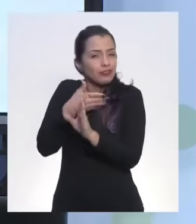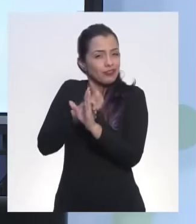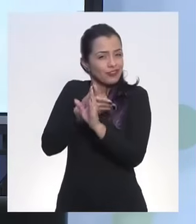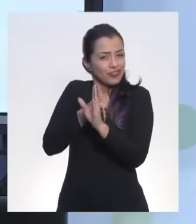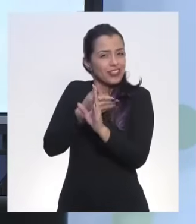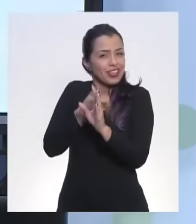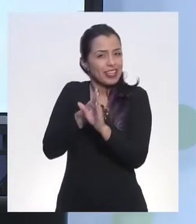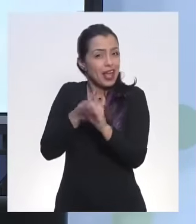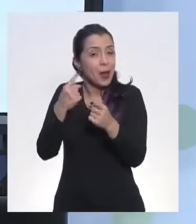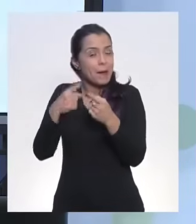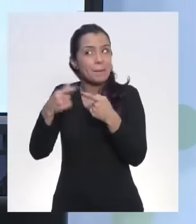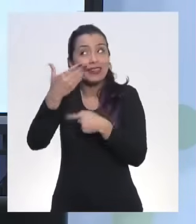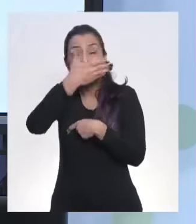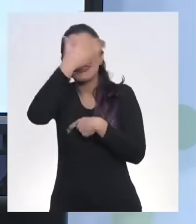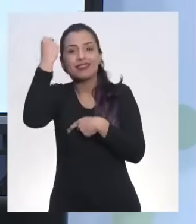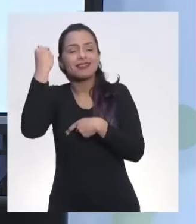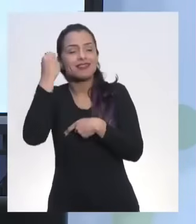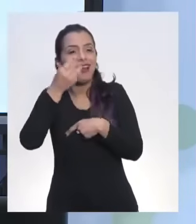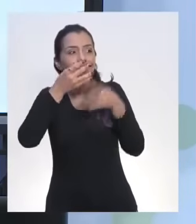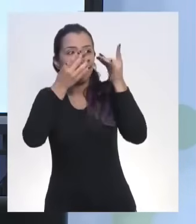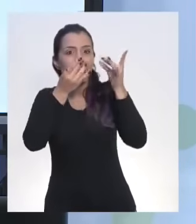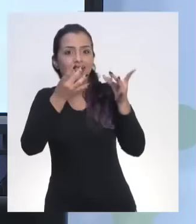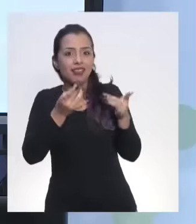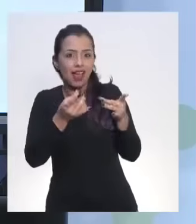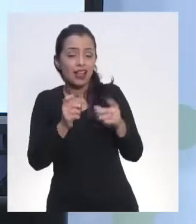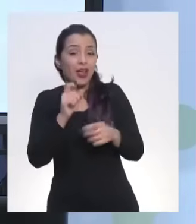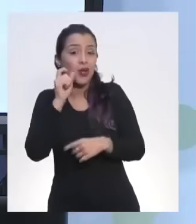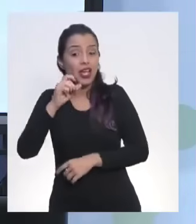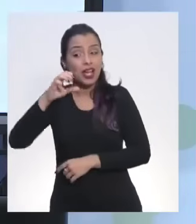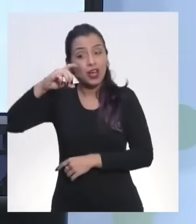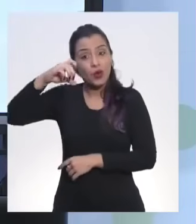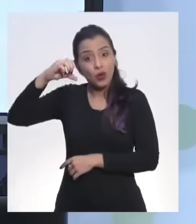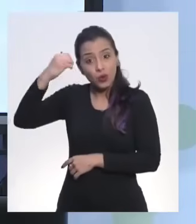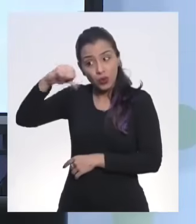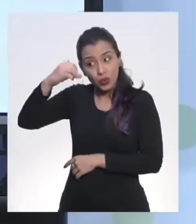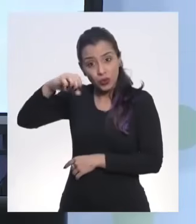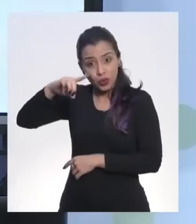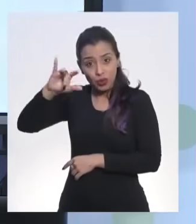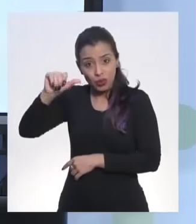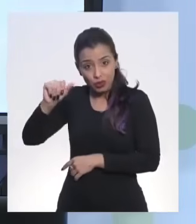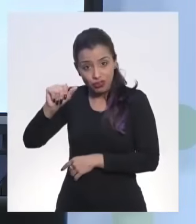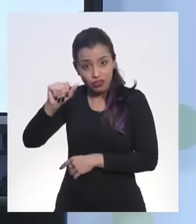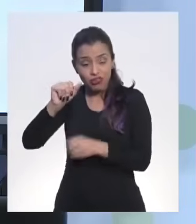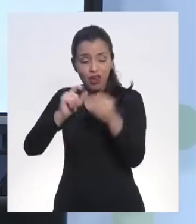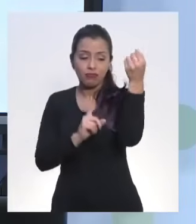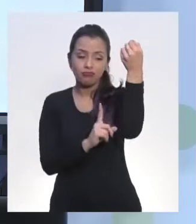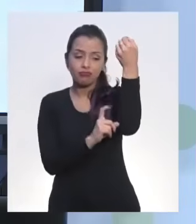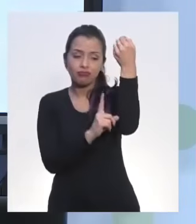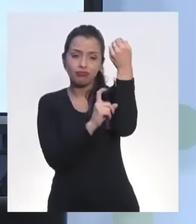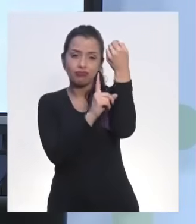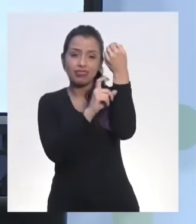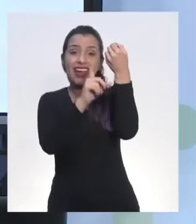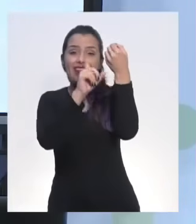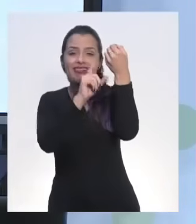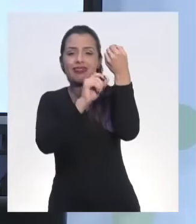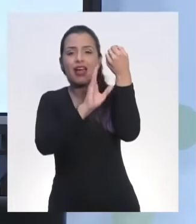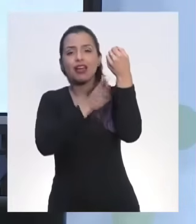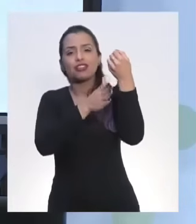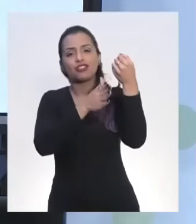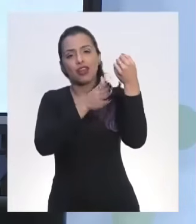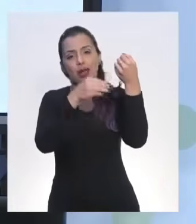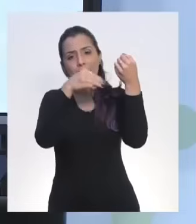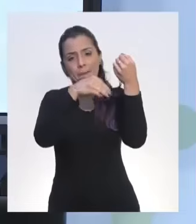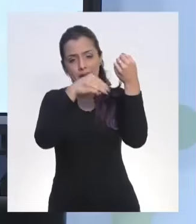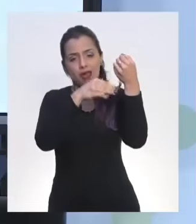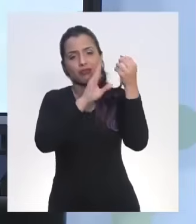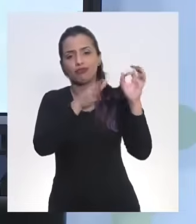Sim. que poderíamos pensar, é que no 9º dia ela teria alcançado os 10 metros. Então, o objetivo é ela alcançar 10